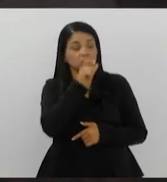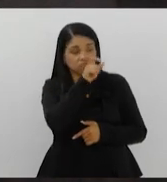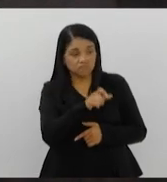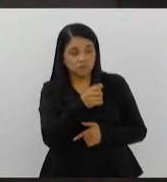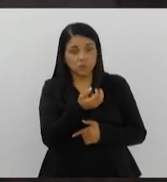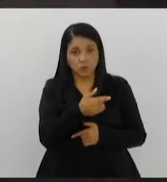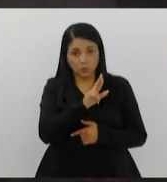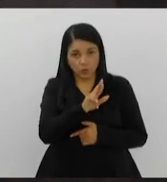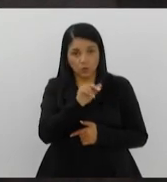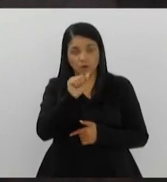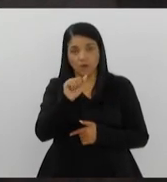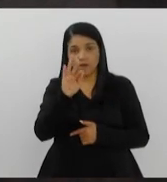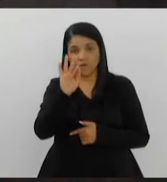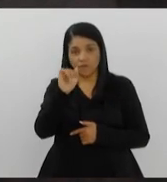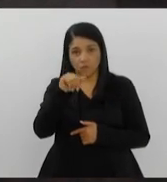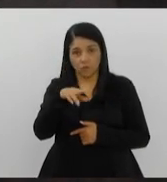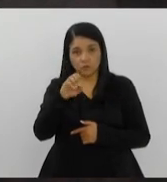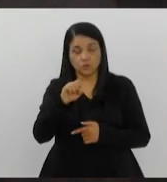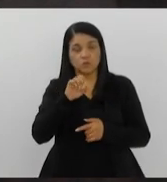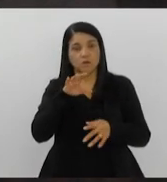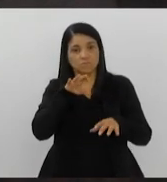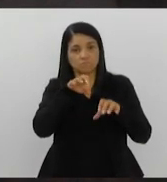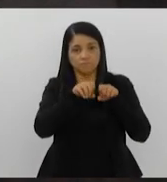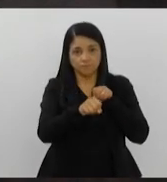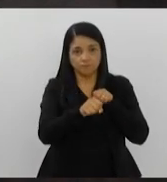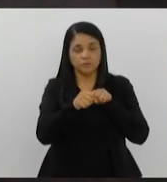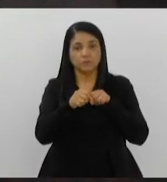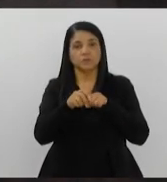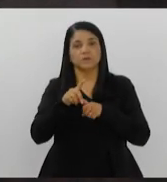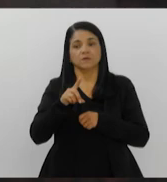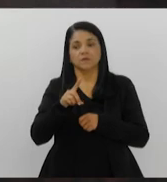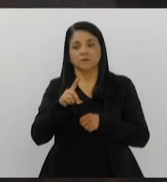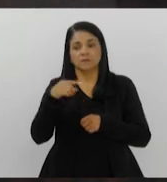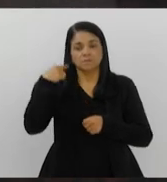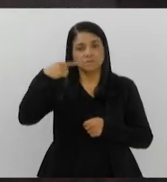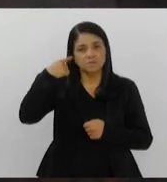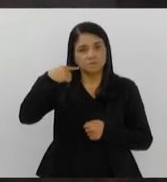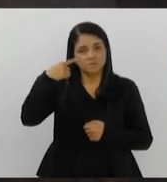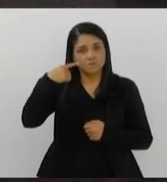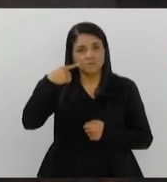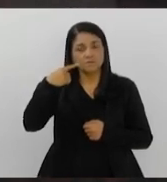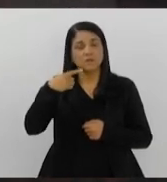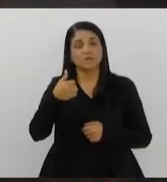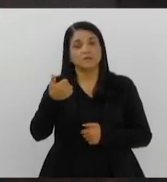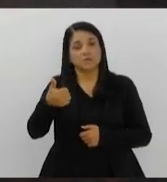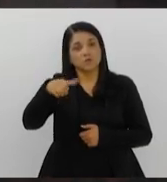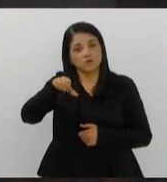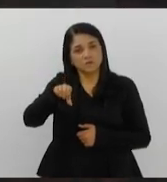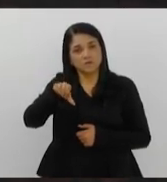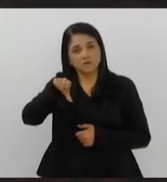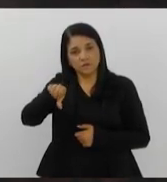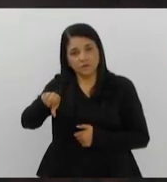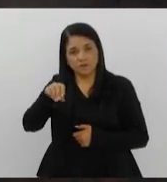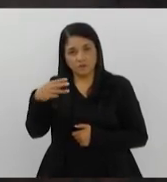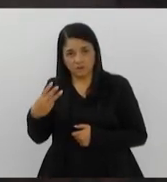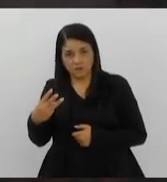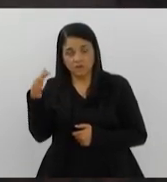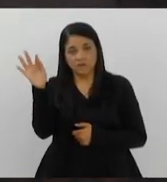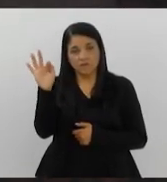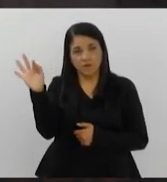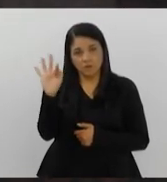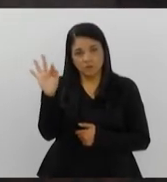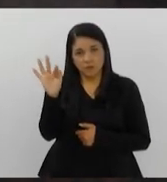destre se graduou em baixarel em Direito graduado em 1993 pela faculdade de